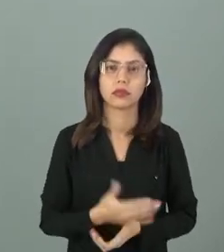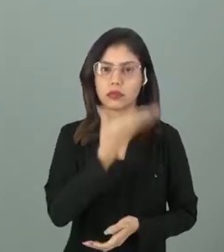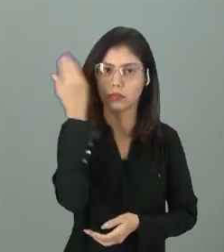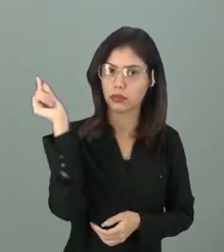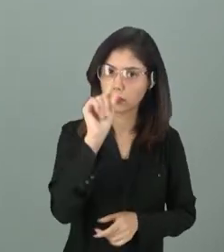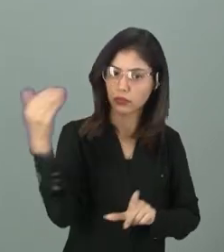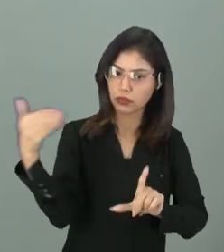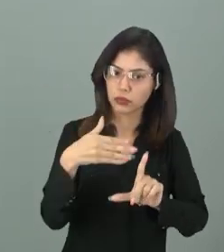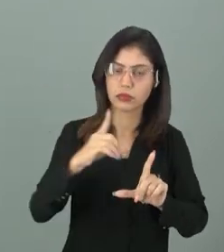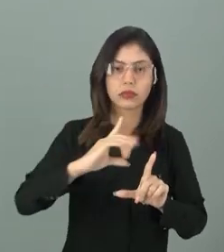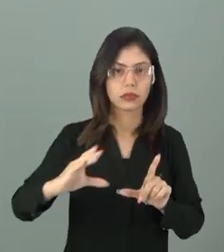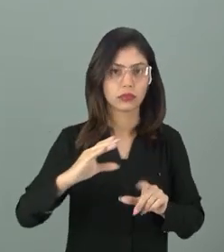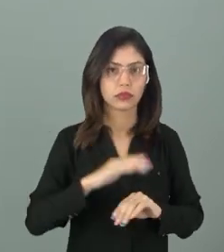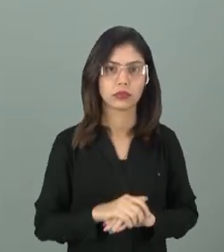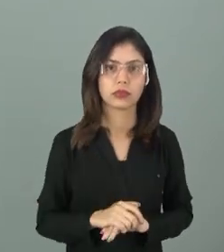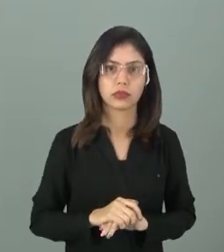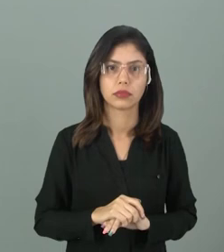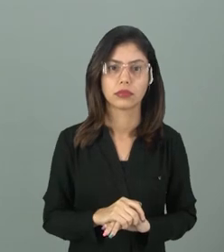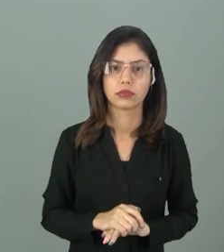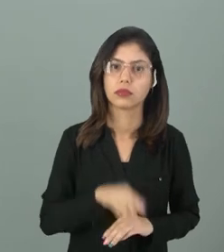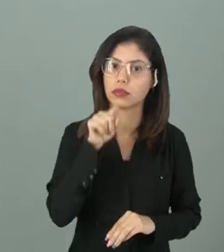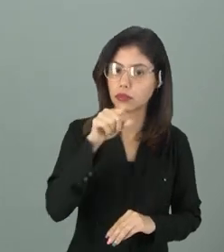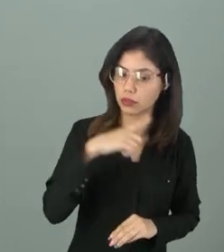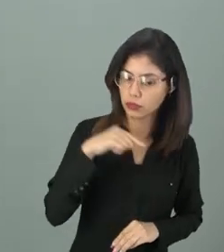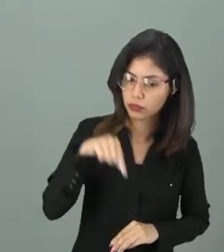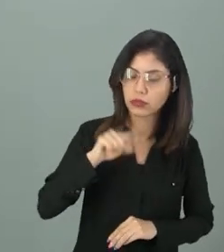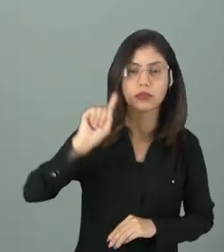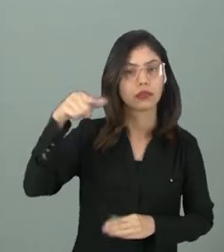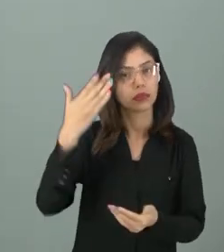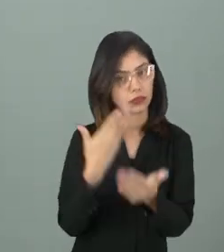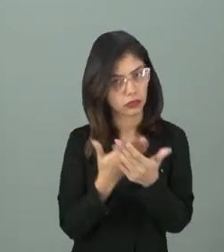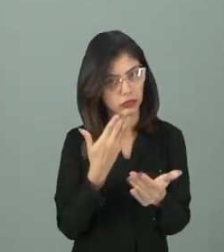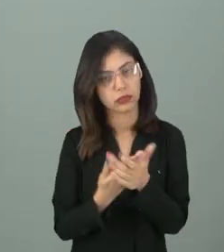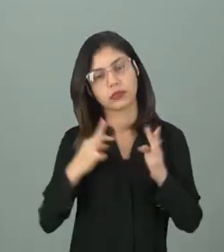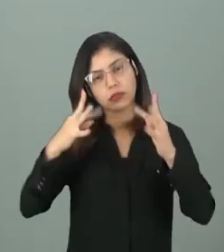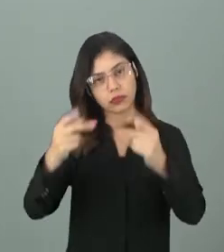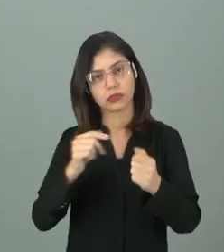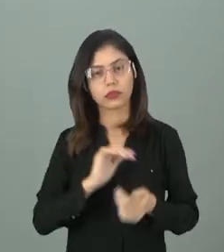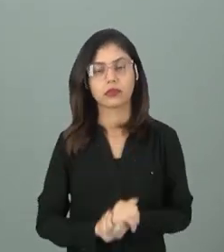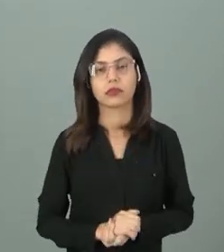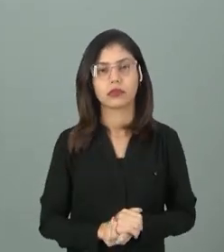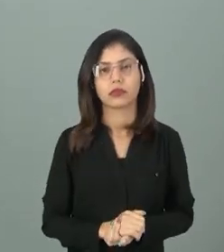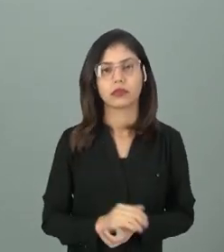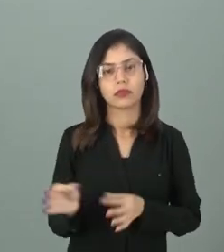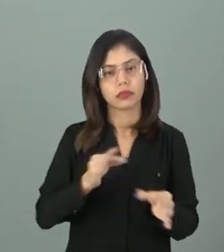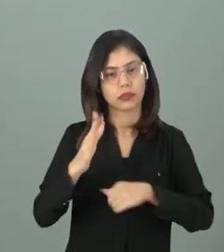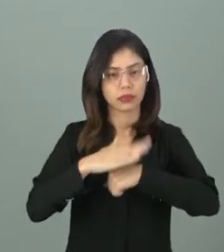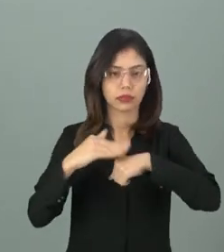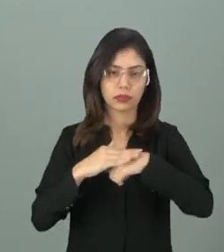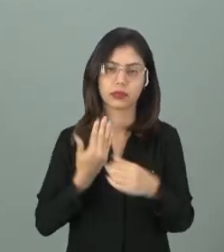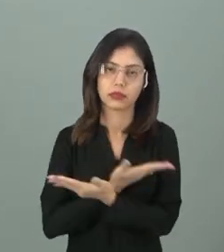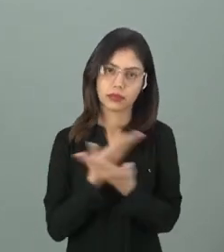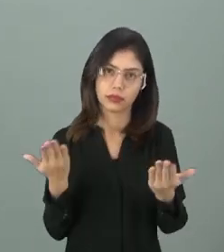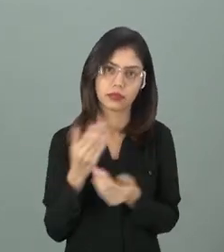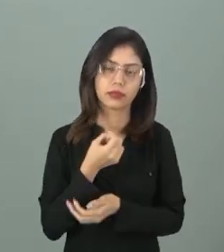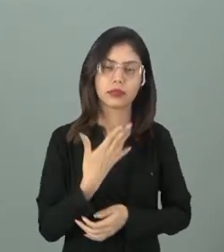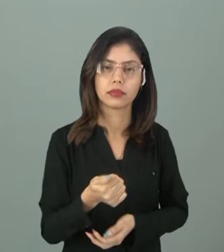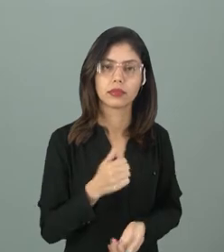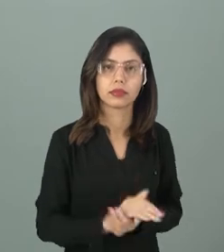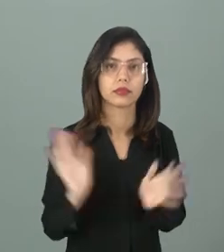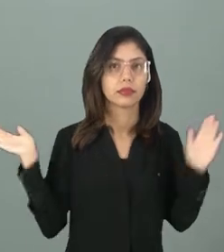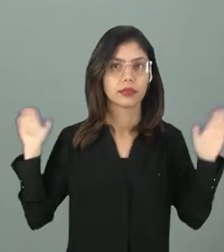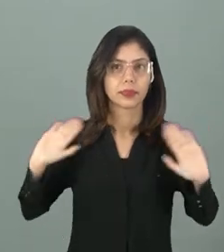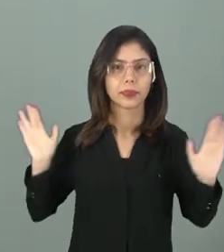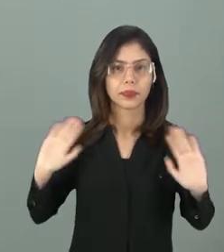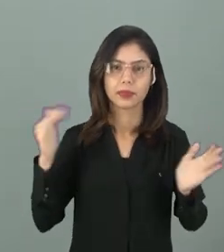bom E não esqueça de acessar a plataforma e-book para você ter acesso a essa aula e todas as outras que a gente tem preparado com carinho para você lá tá bom